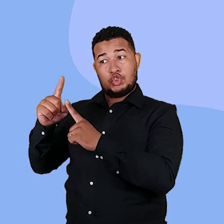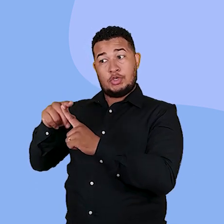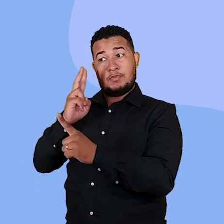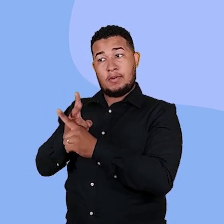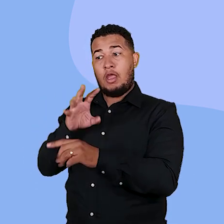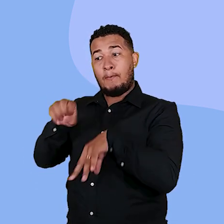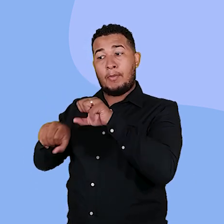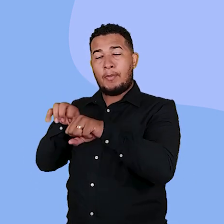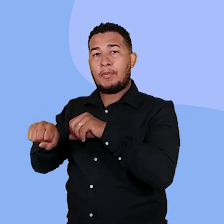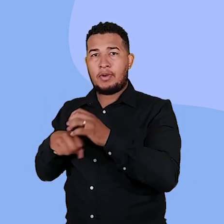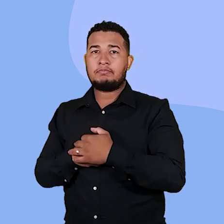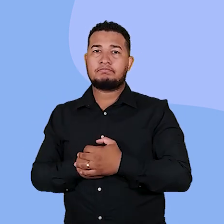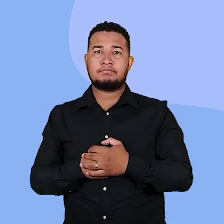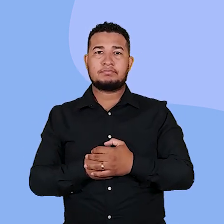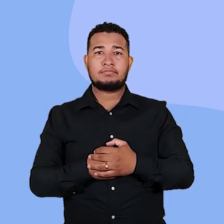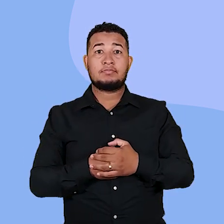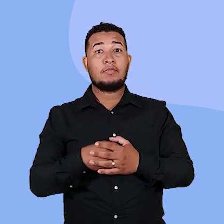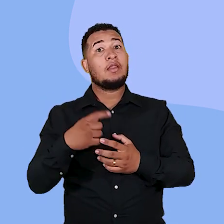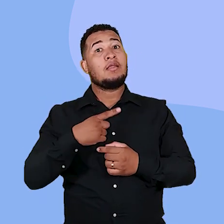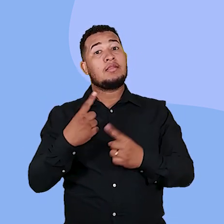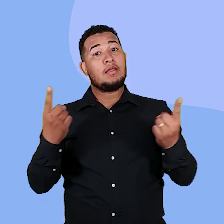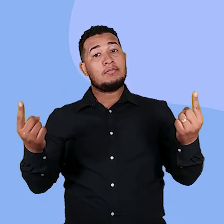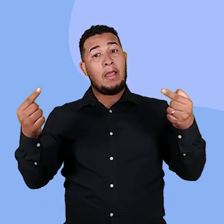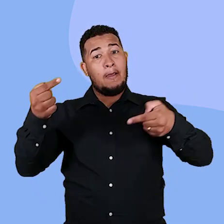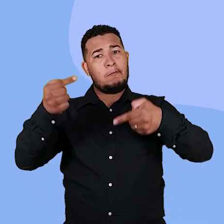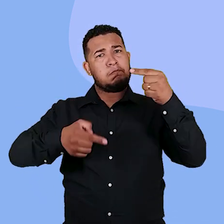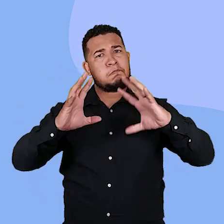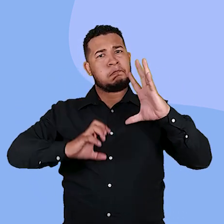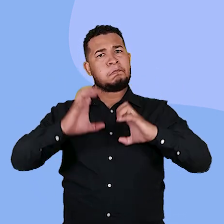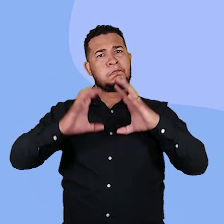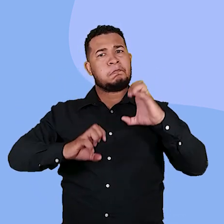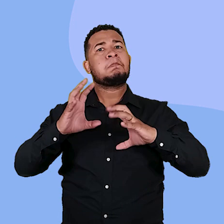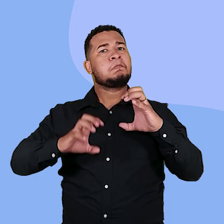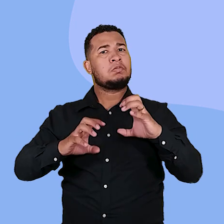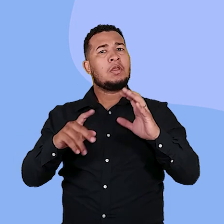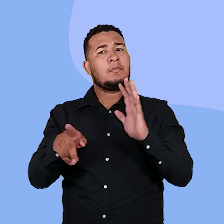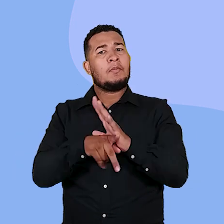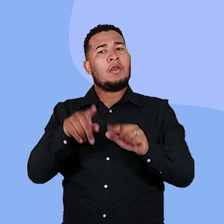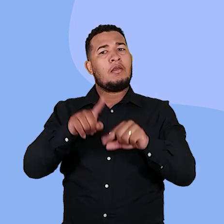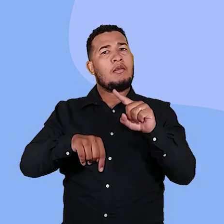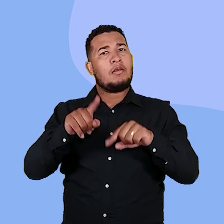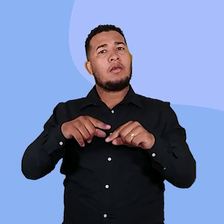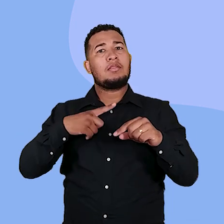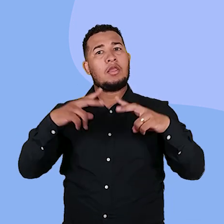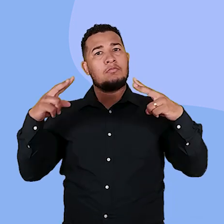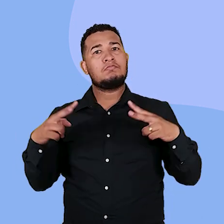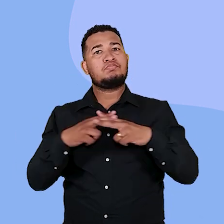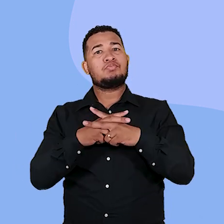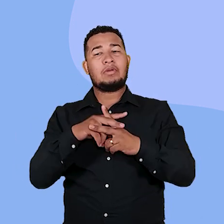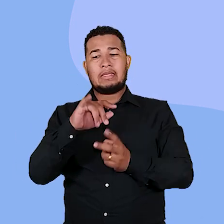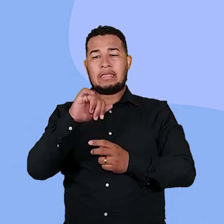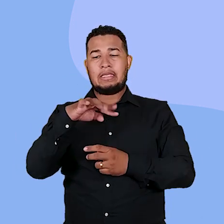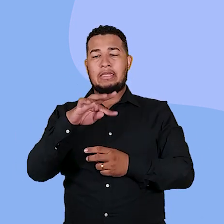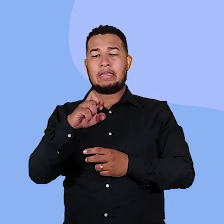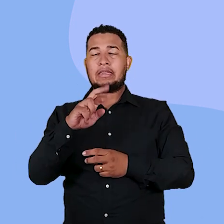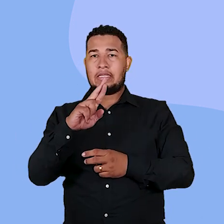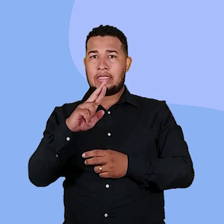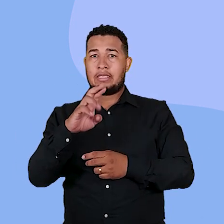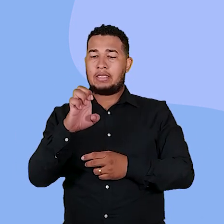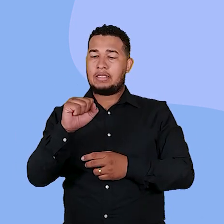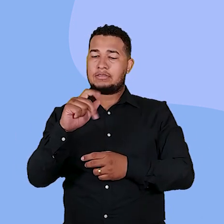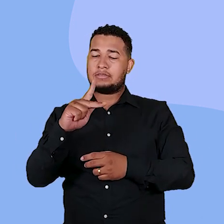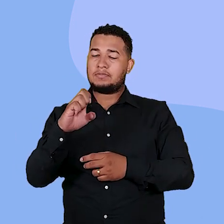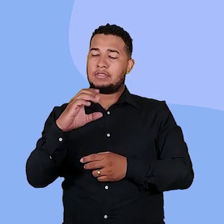não é o caso, tá? C. Haja disputa por recursos e, consequentemente, estabeleça-se uma competição